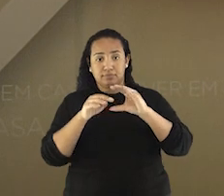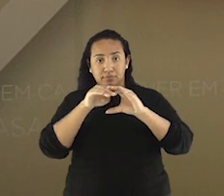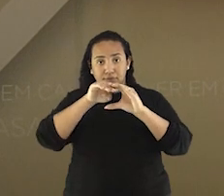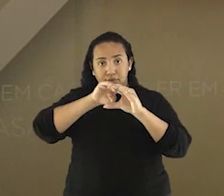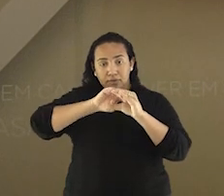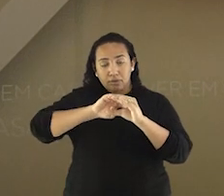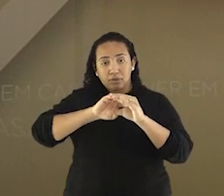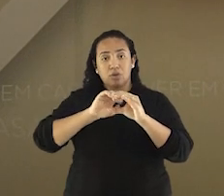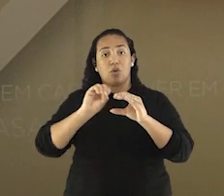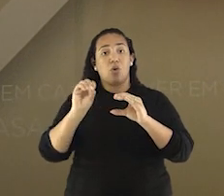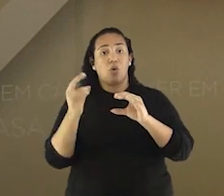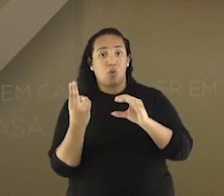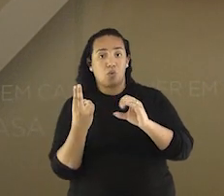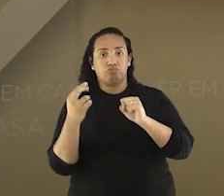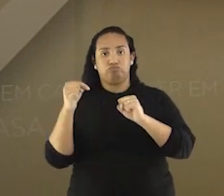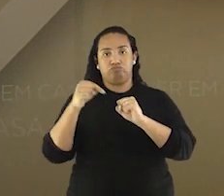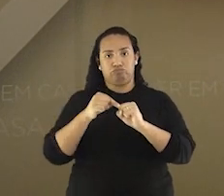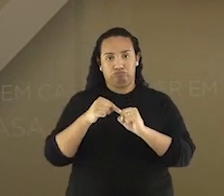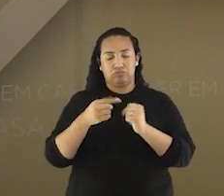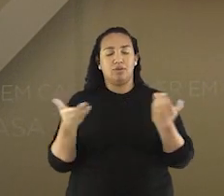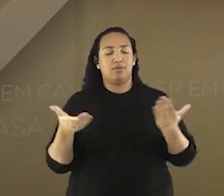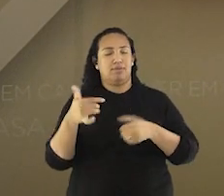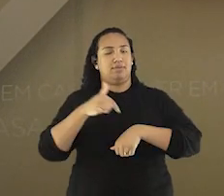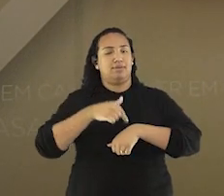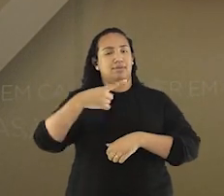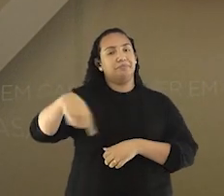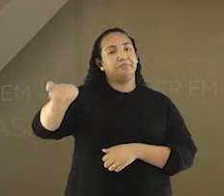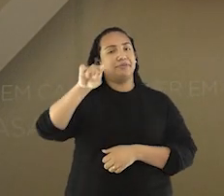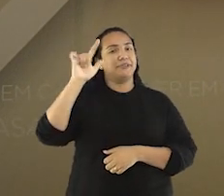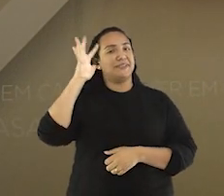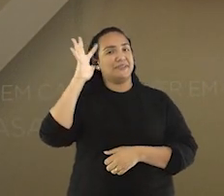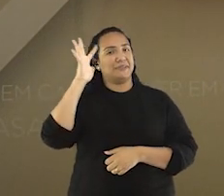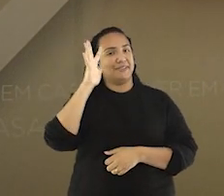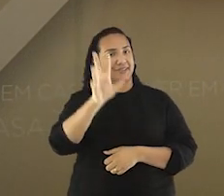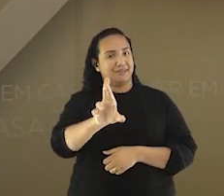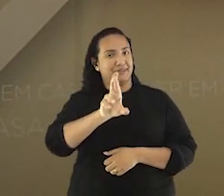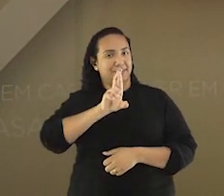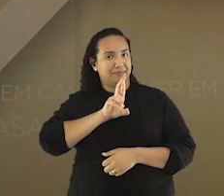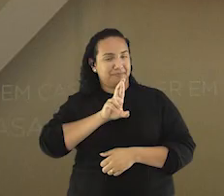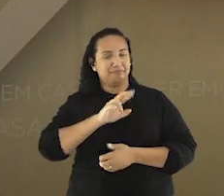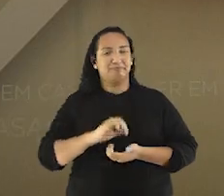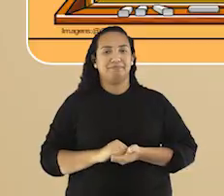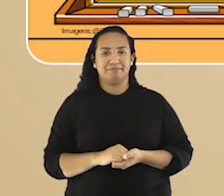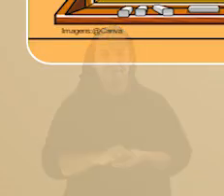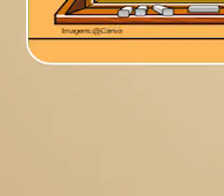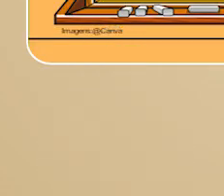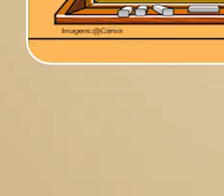ou letra C é no núcleo? Eu vou te dar um tempo para você pensar na alternativa correta.